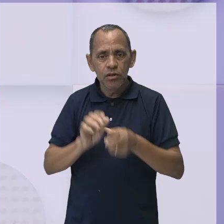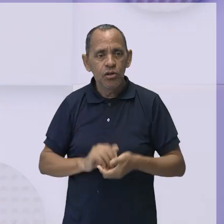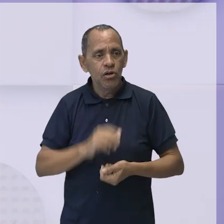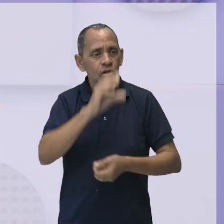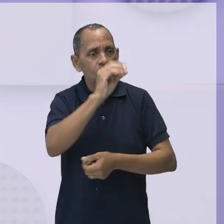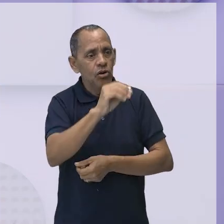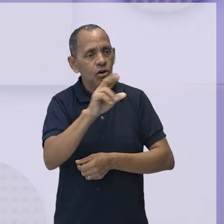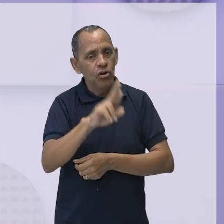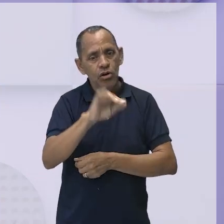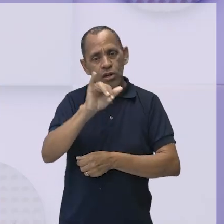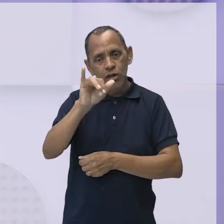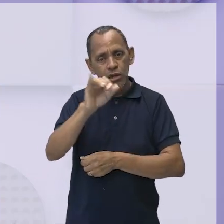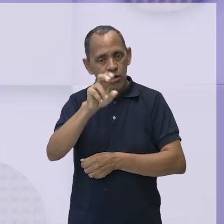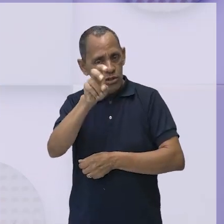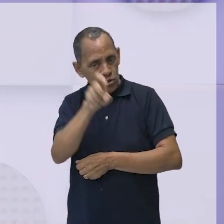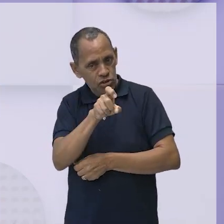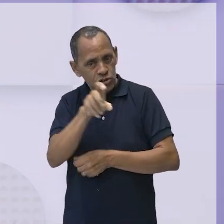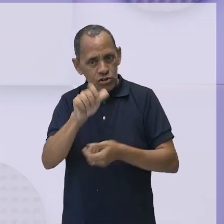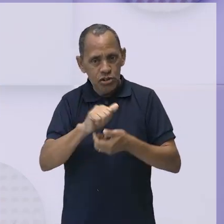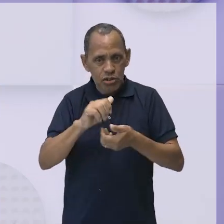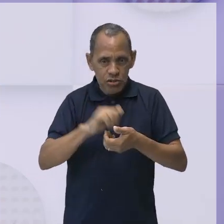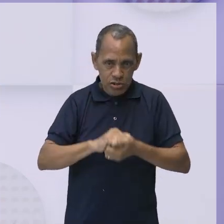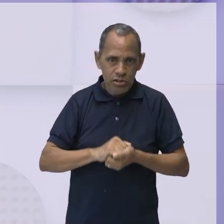que pessoas que se